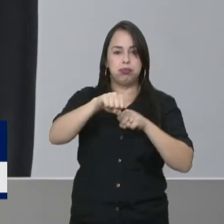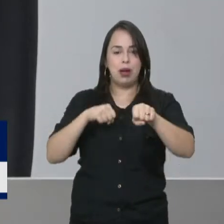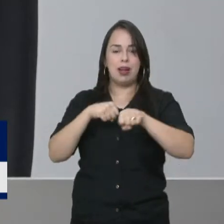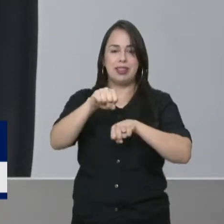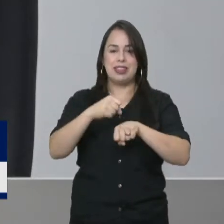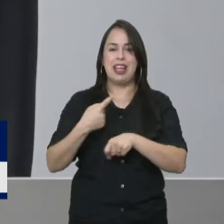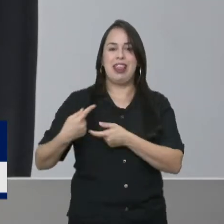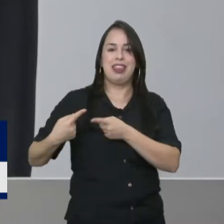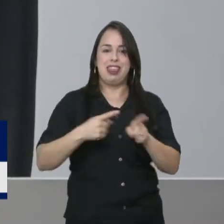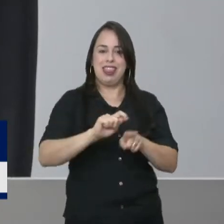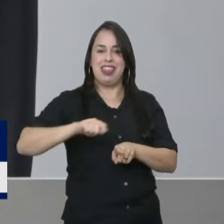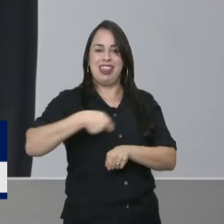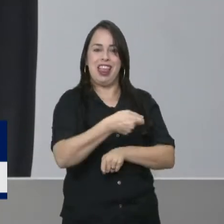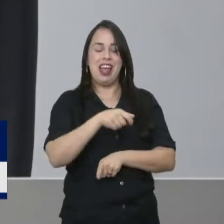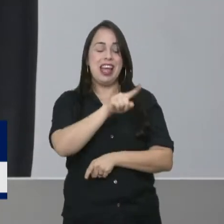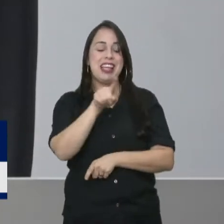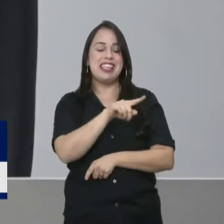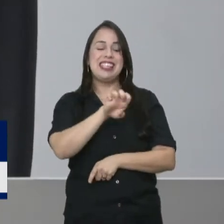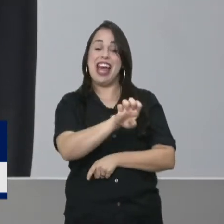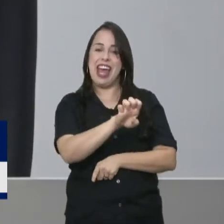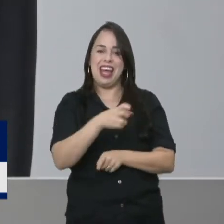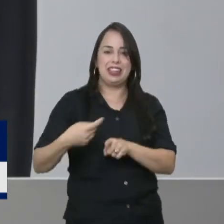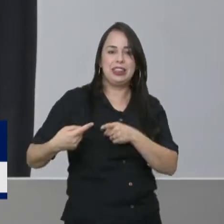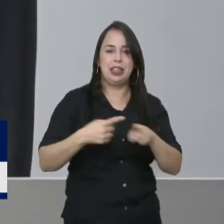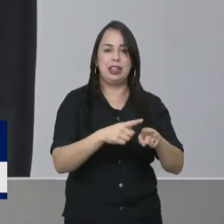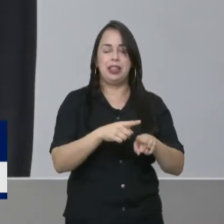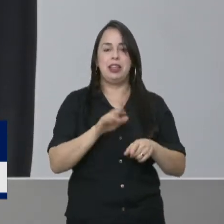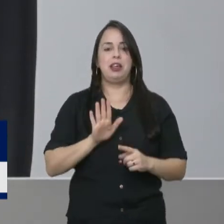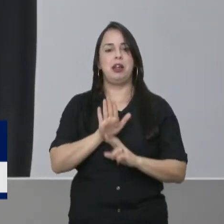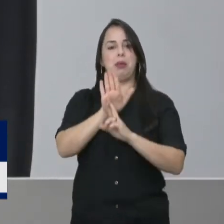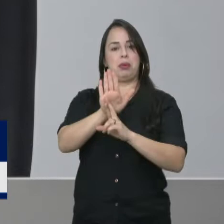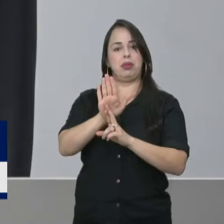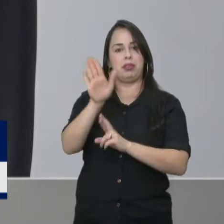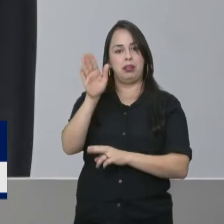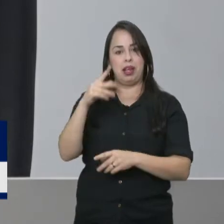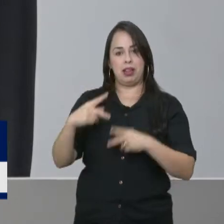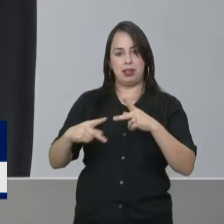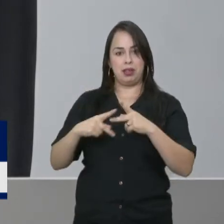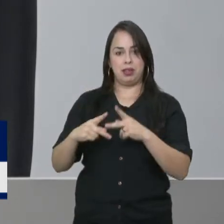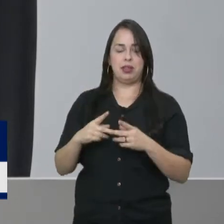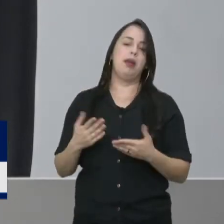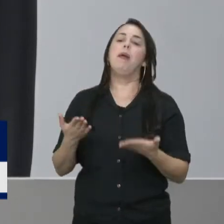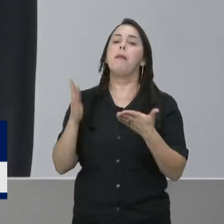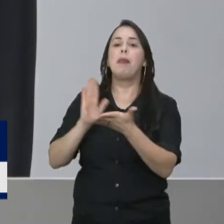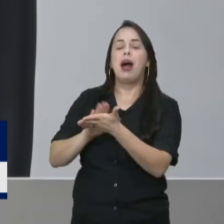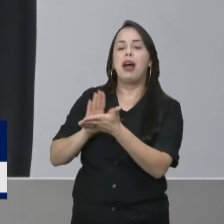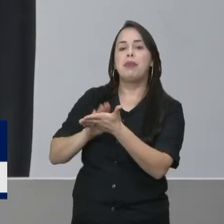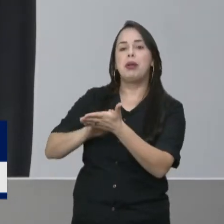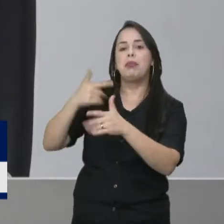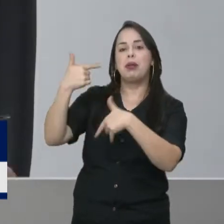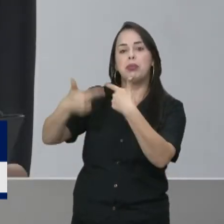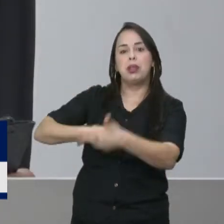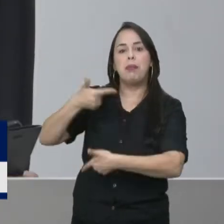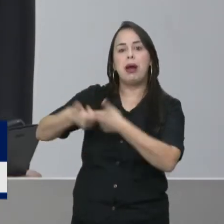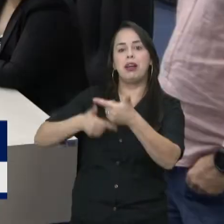do Boxe, campeão brasileiro representando a nossa cidade. Parabéns mais uma vez à Secretaria de Esporte pelo trabalho.